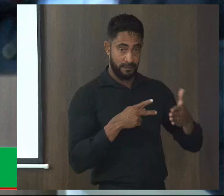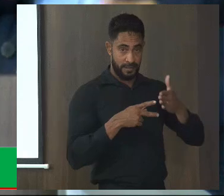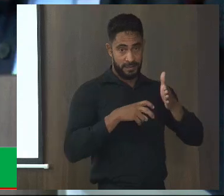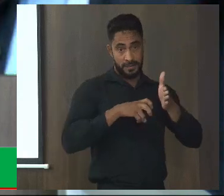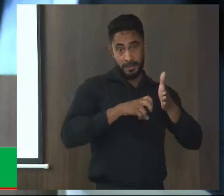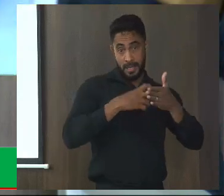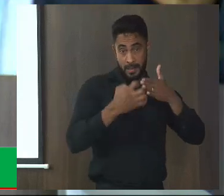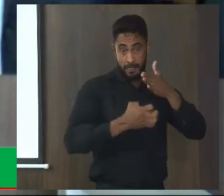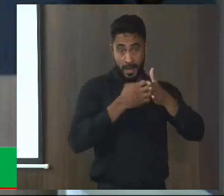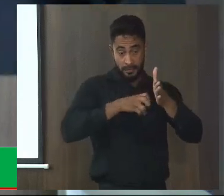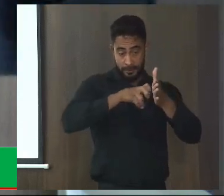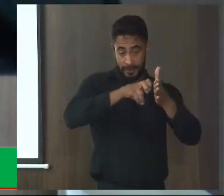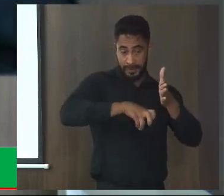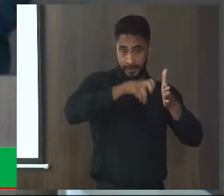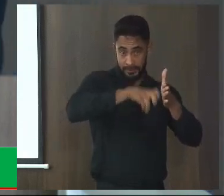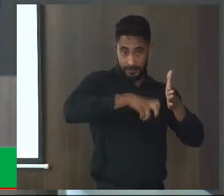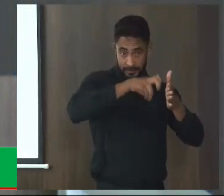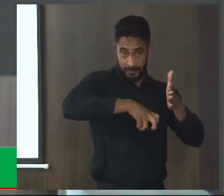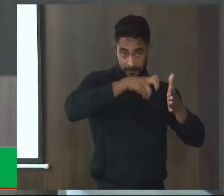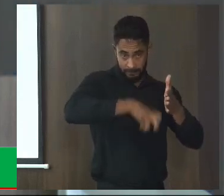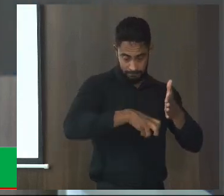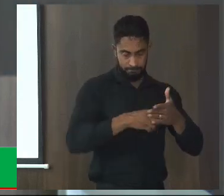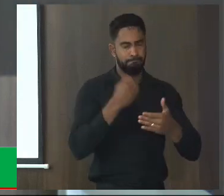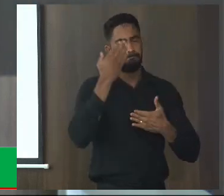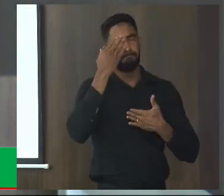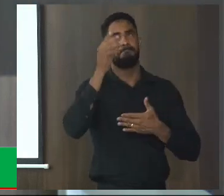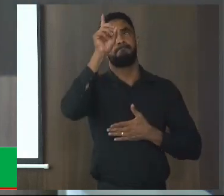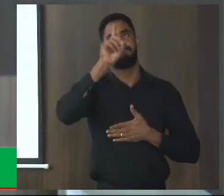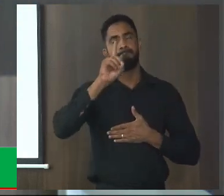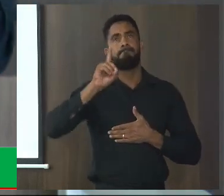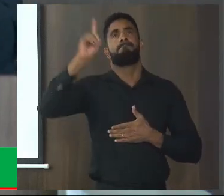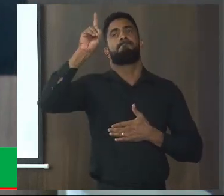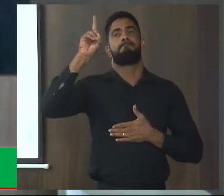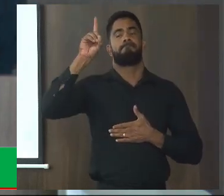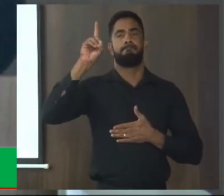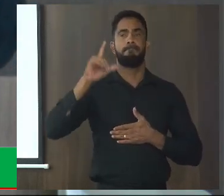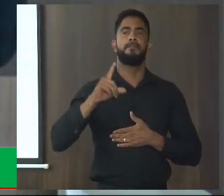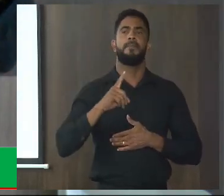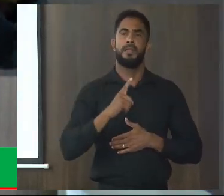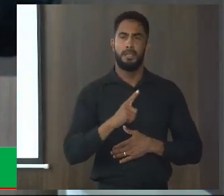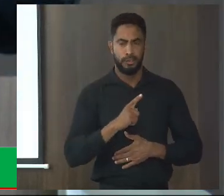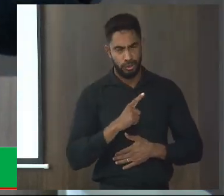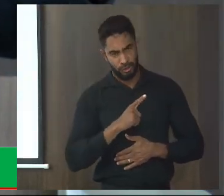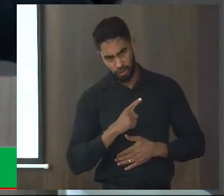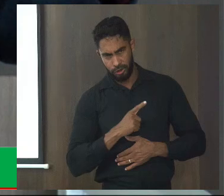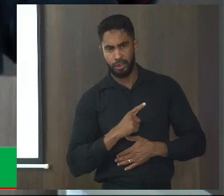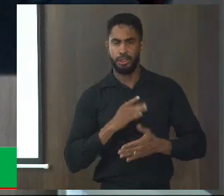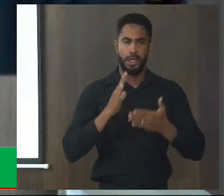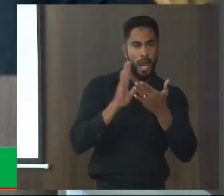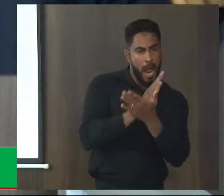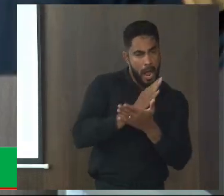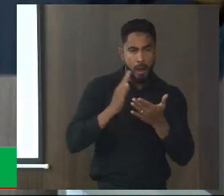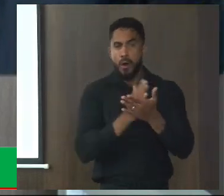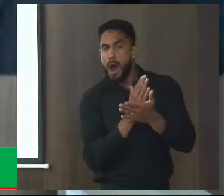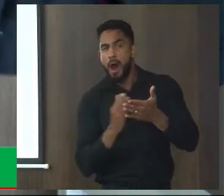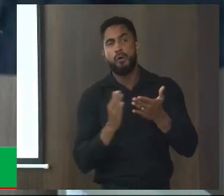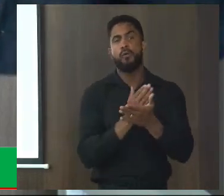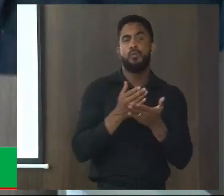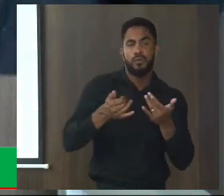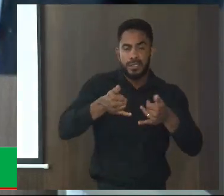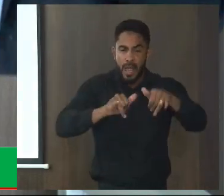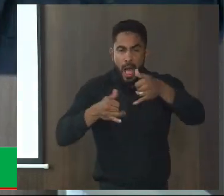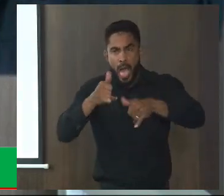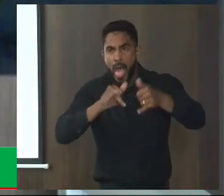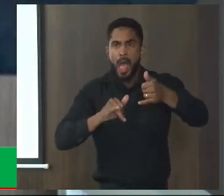mineradora. Mas, graças a Deus, nós recebemos. Existiam alguns elementos químicos naquela análise? Sim, existe.